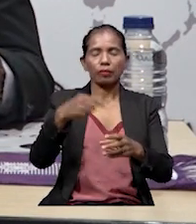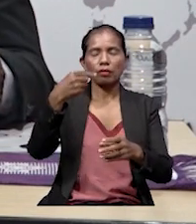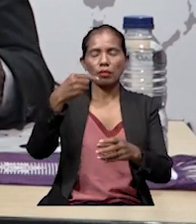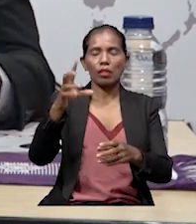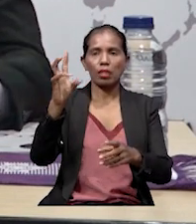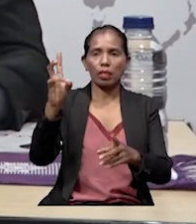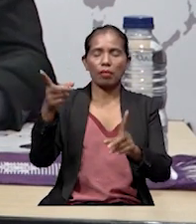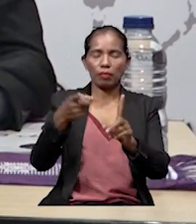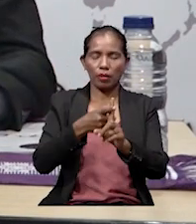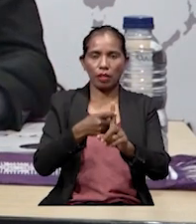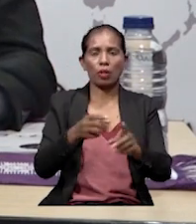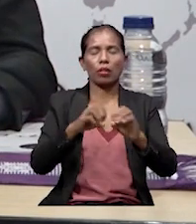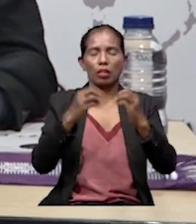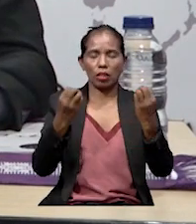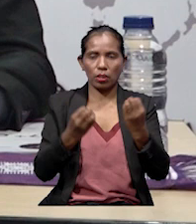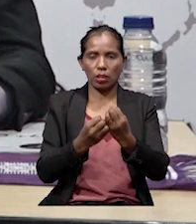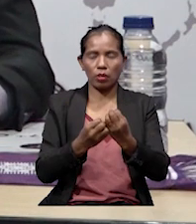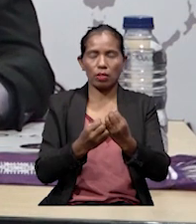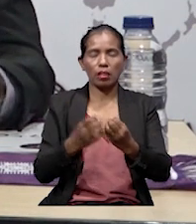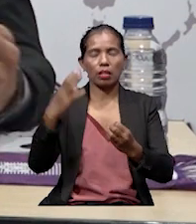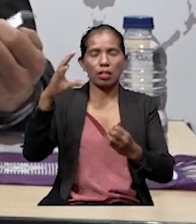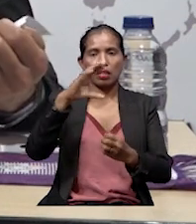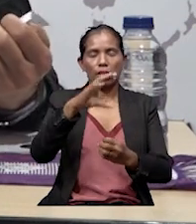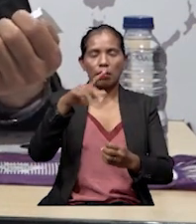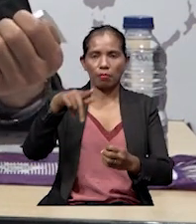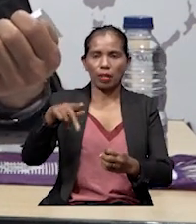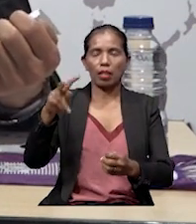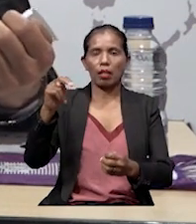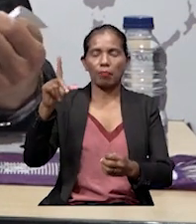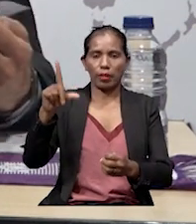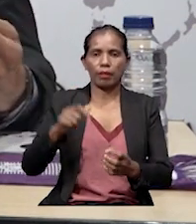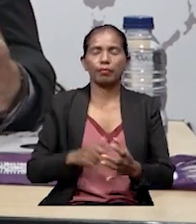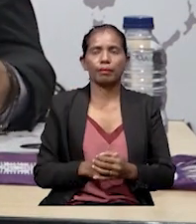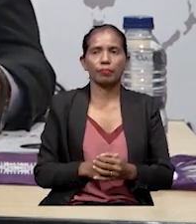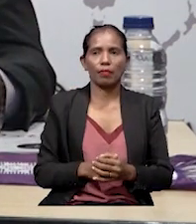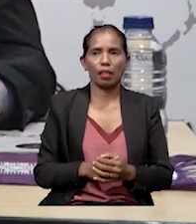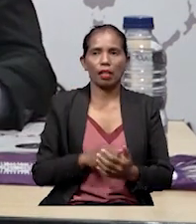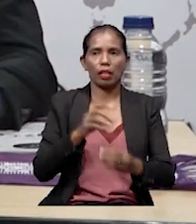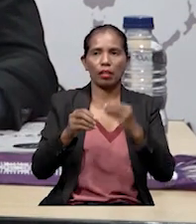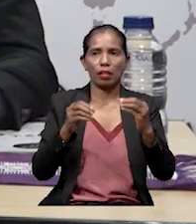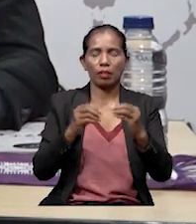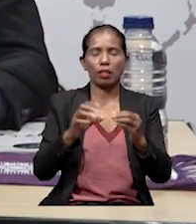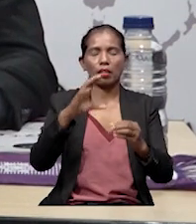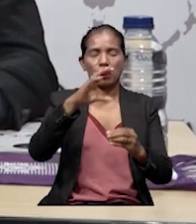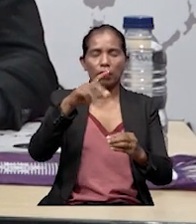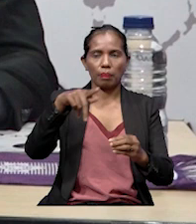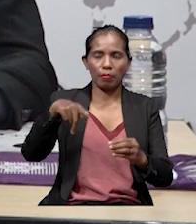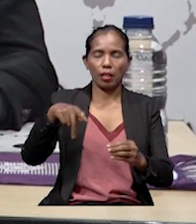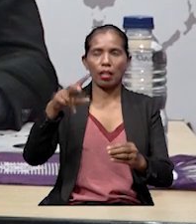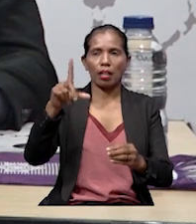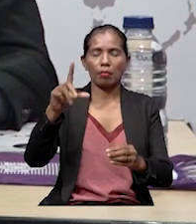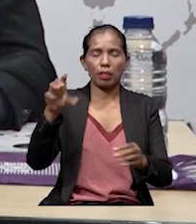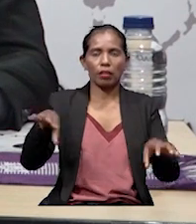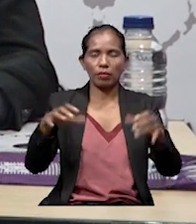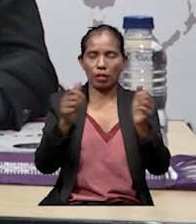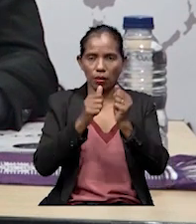organização intergovernmental e a CPLP em minha contexto. Quando não é G7 mais ou CPLP agora serviço mútuo com nós